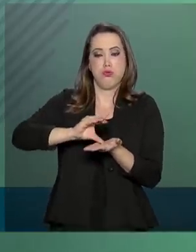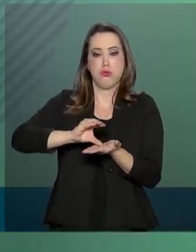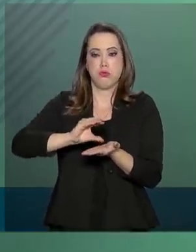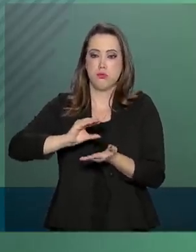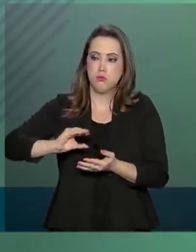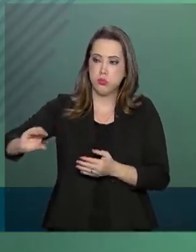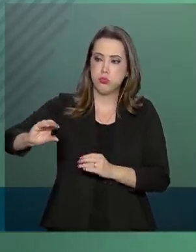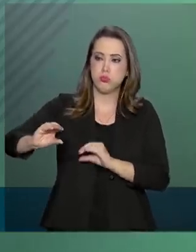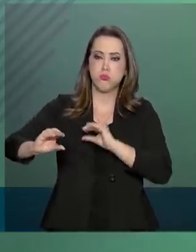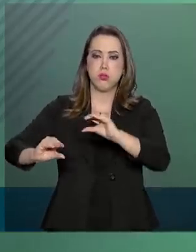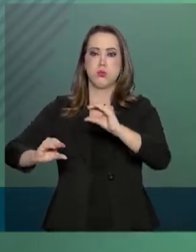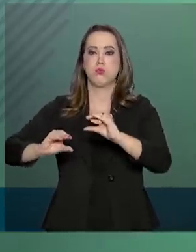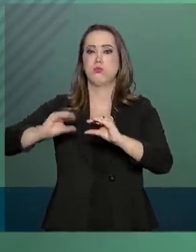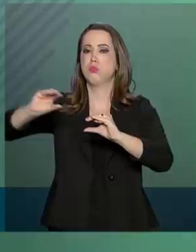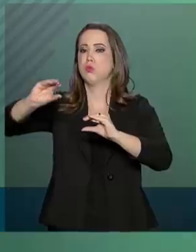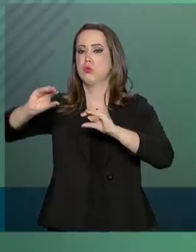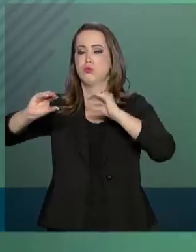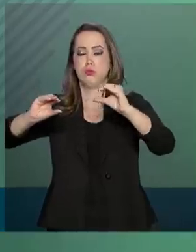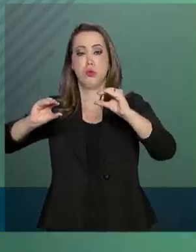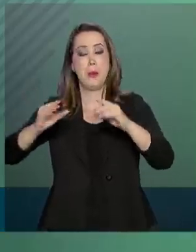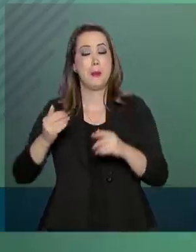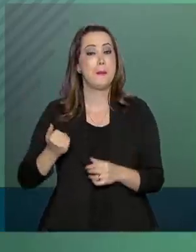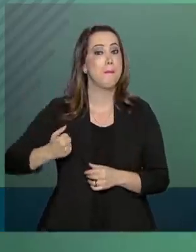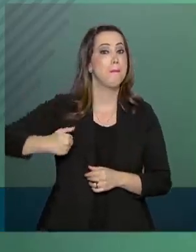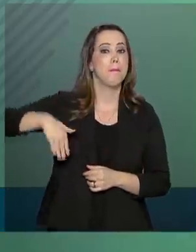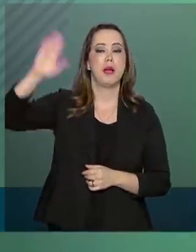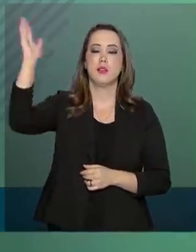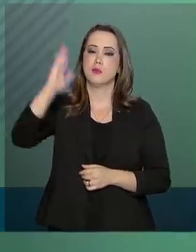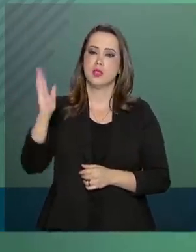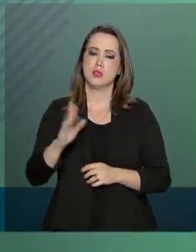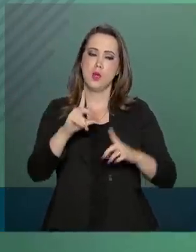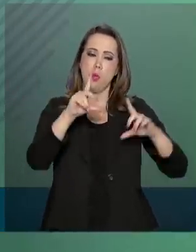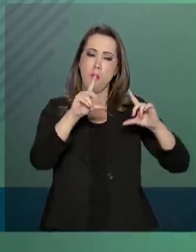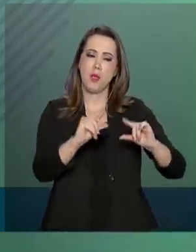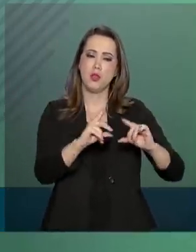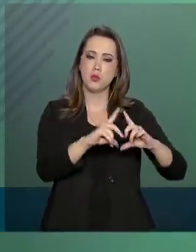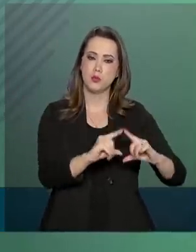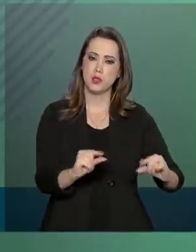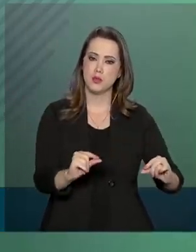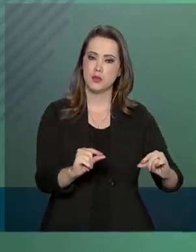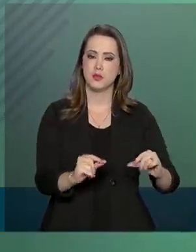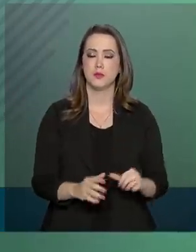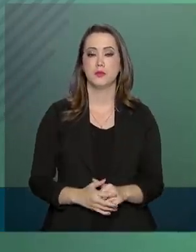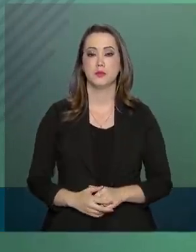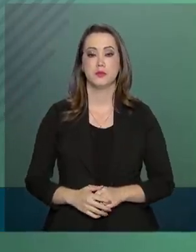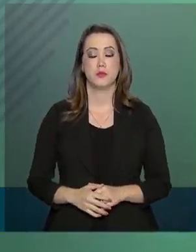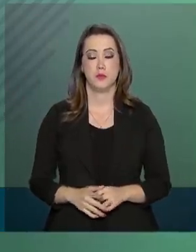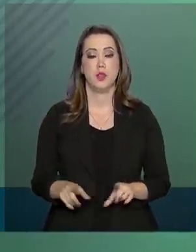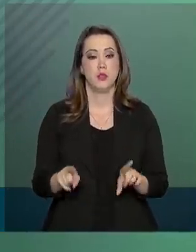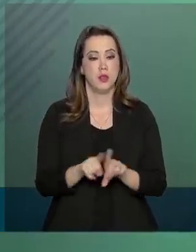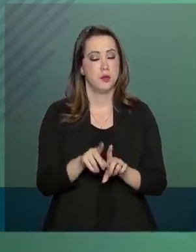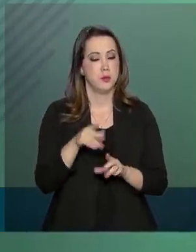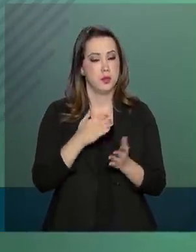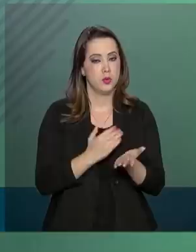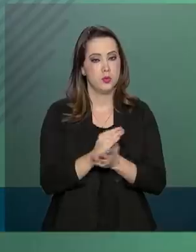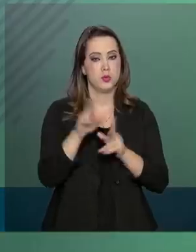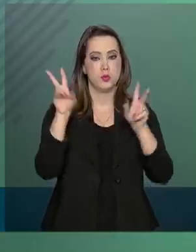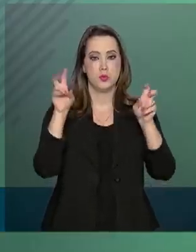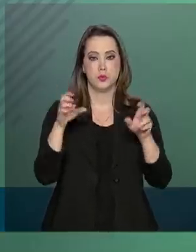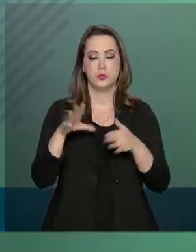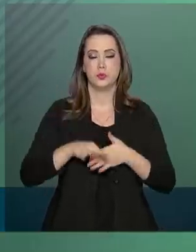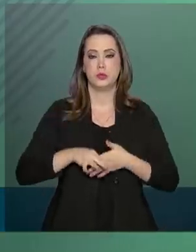mais brasil - brasil ainda sobre o tema que